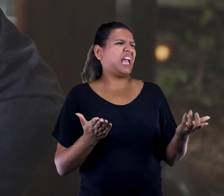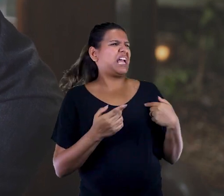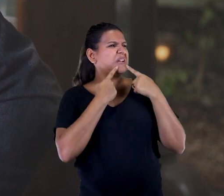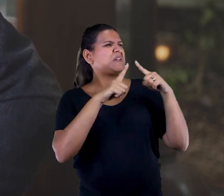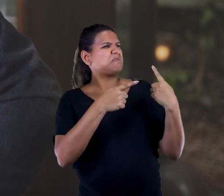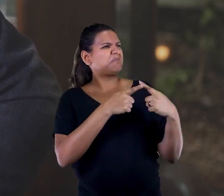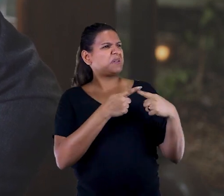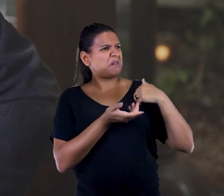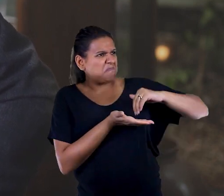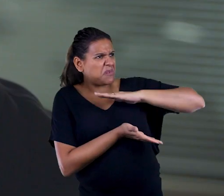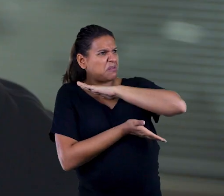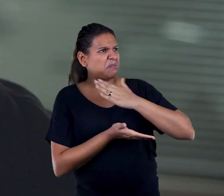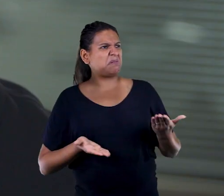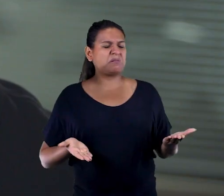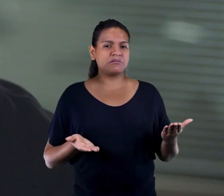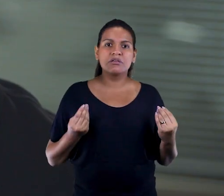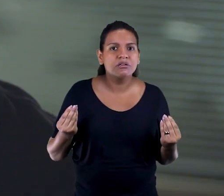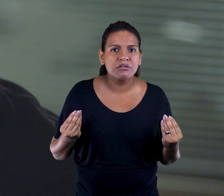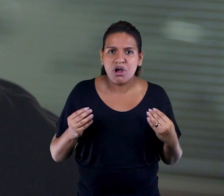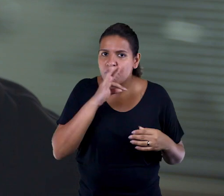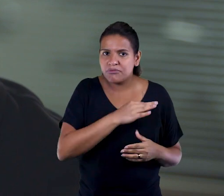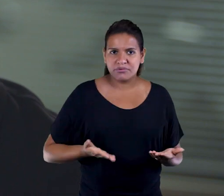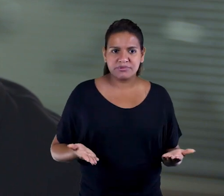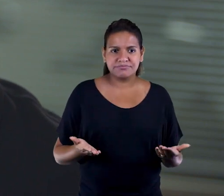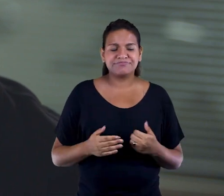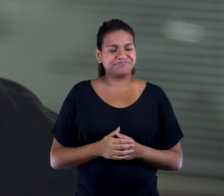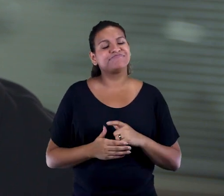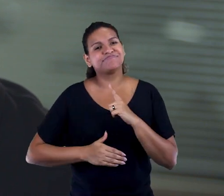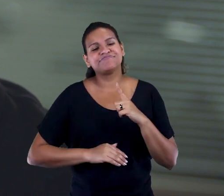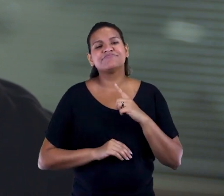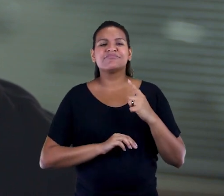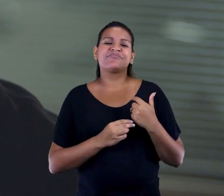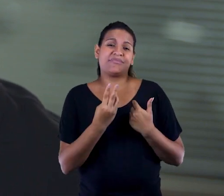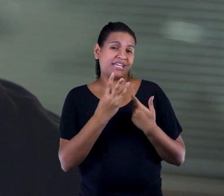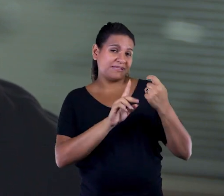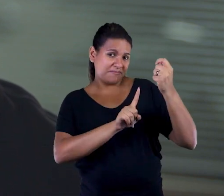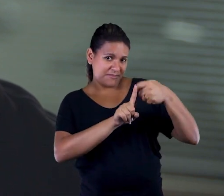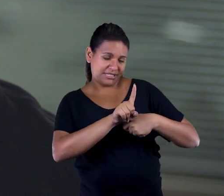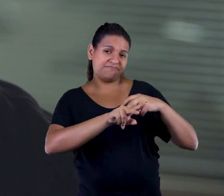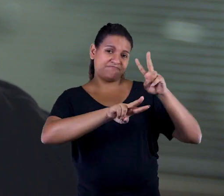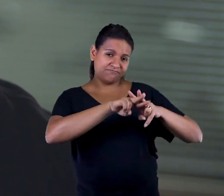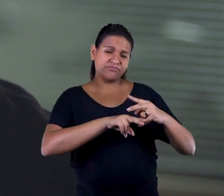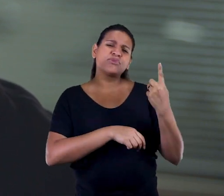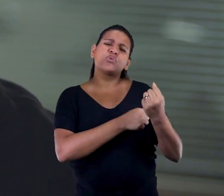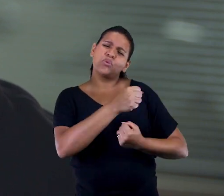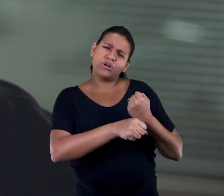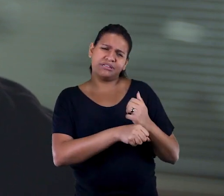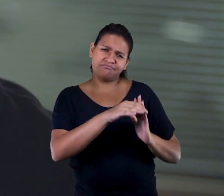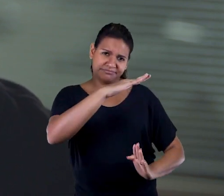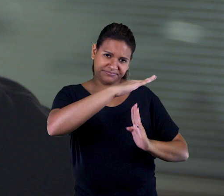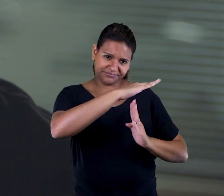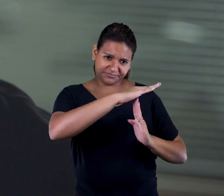que tem que ser demitido por justa causa. Até então, a pena prevista era de 3 meses a 1 ano de